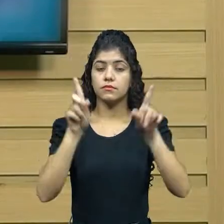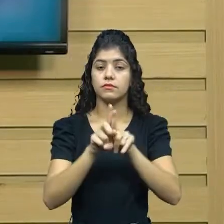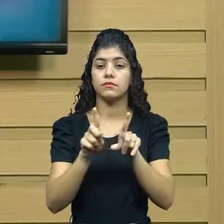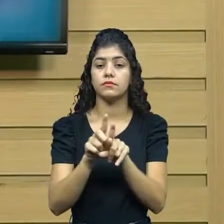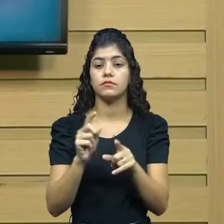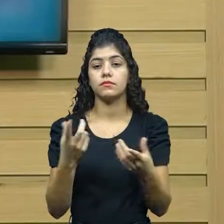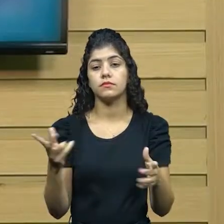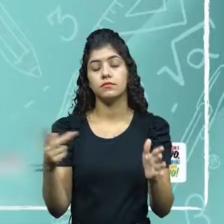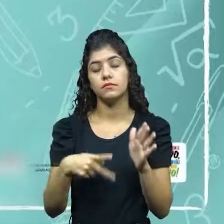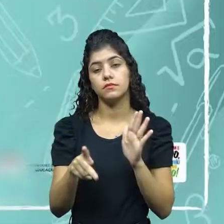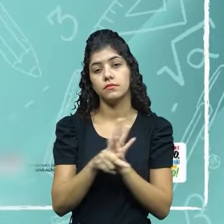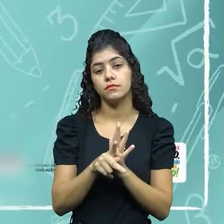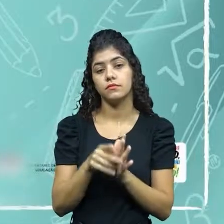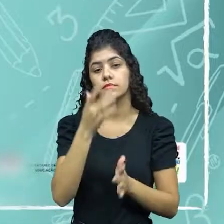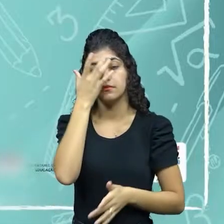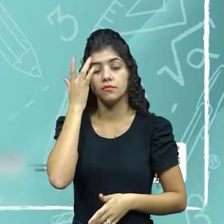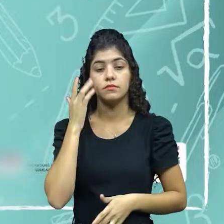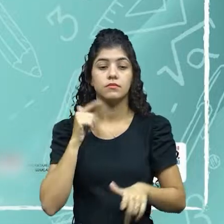próprios colaboradores.